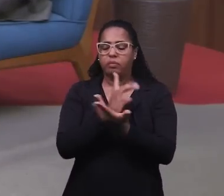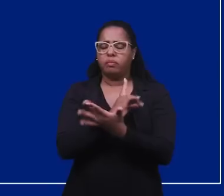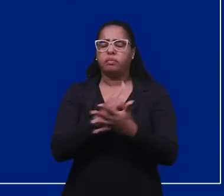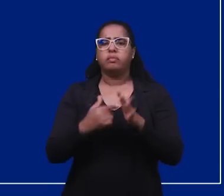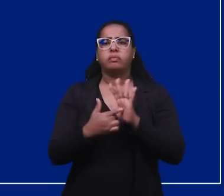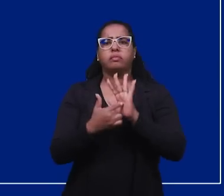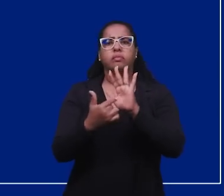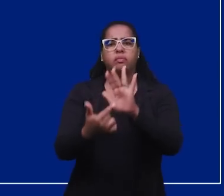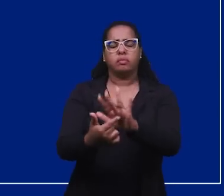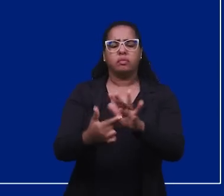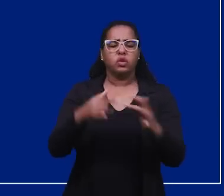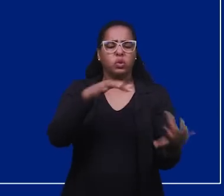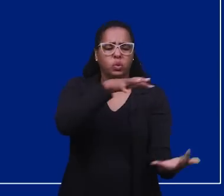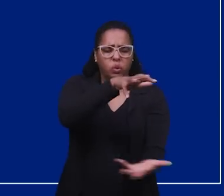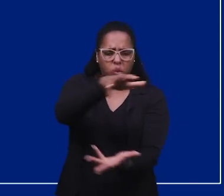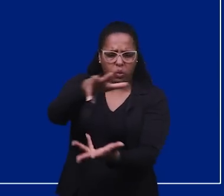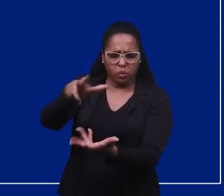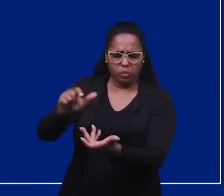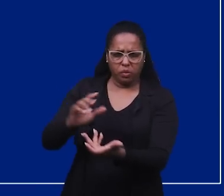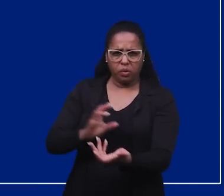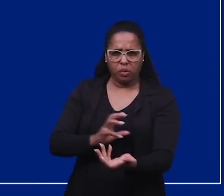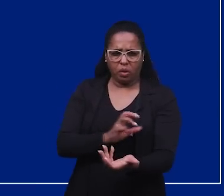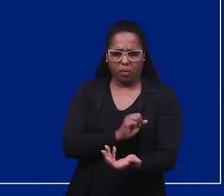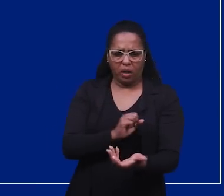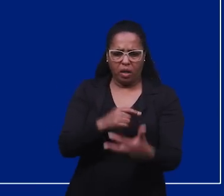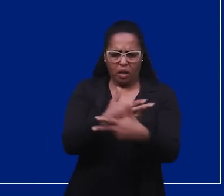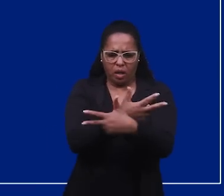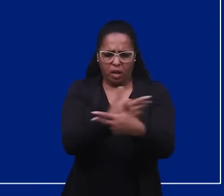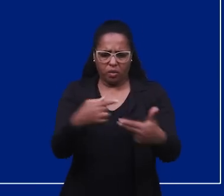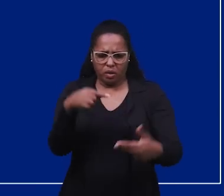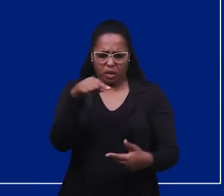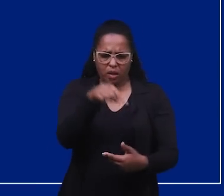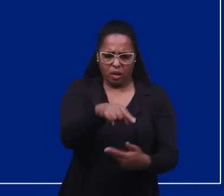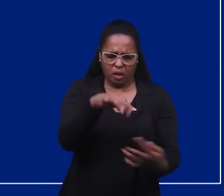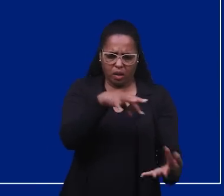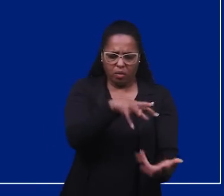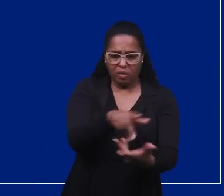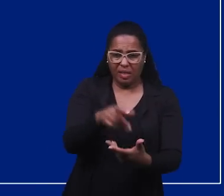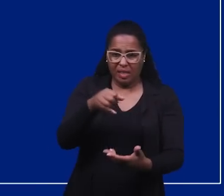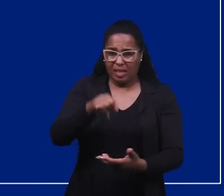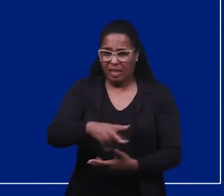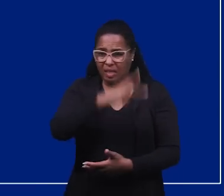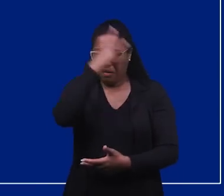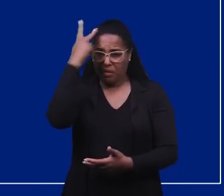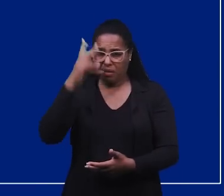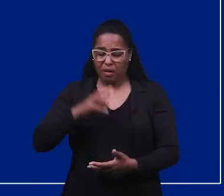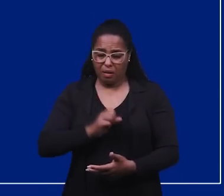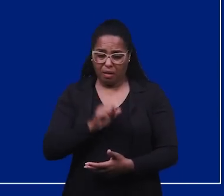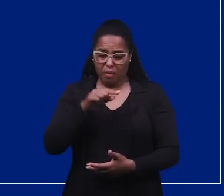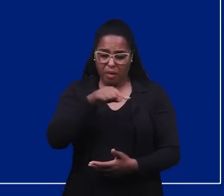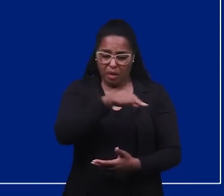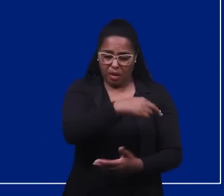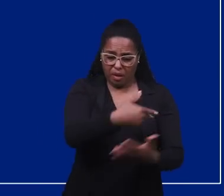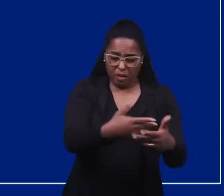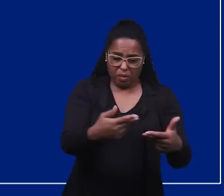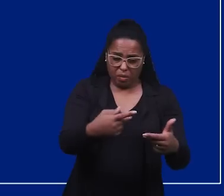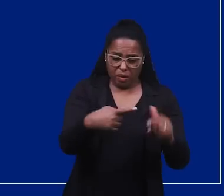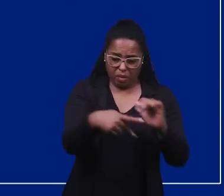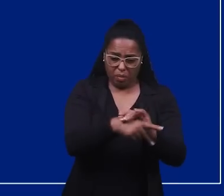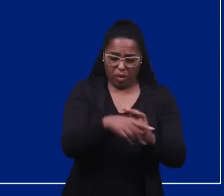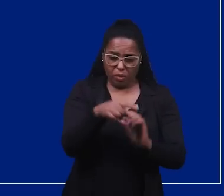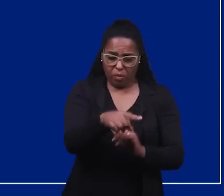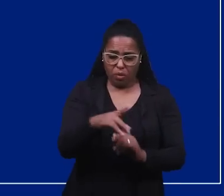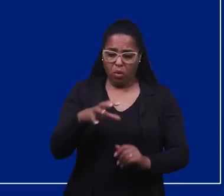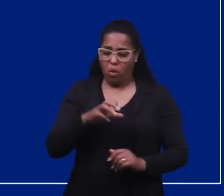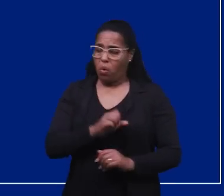diz assim: não ameis o mundo, nem o que no mundo há. Se alguém ama o mundo, o amor do